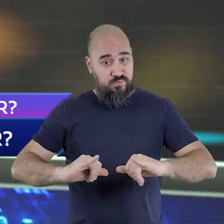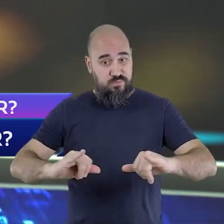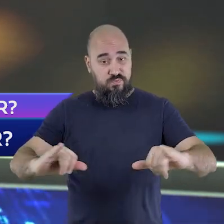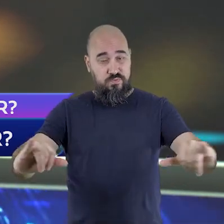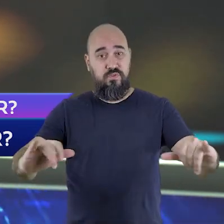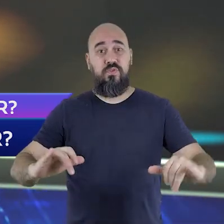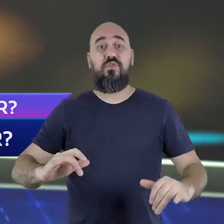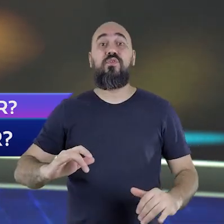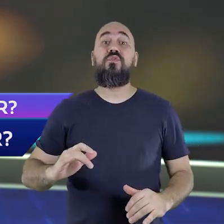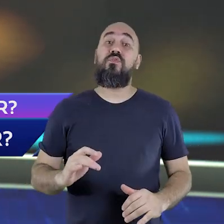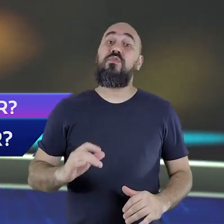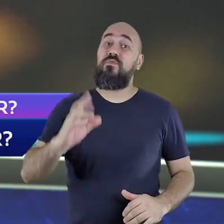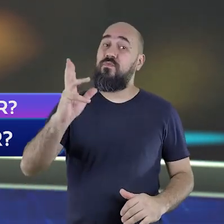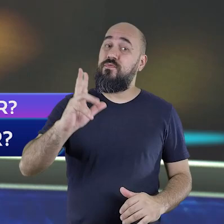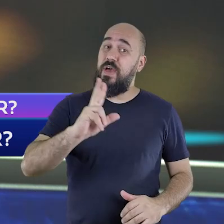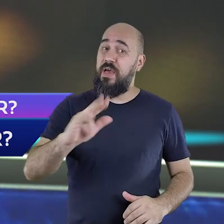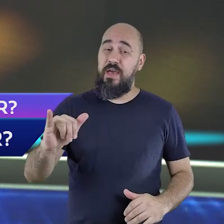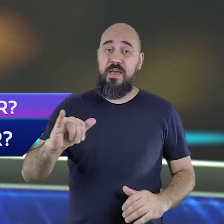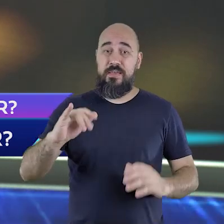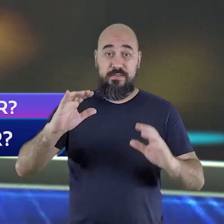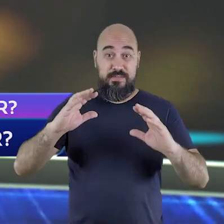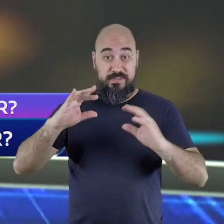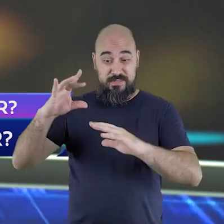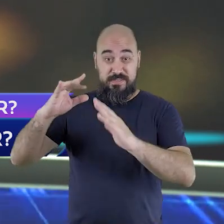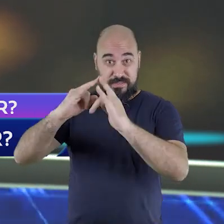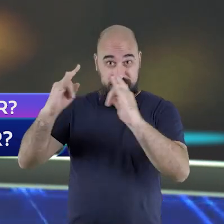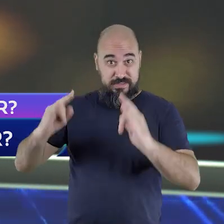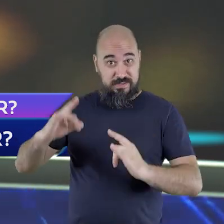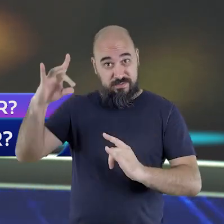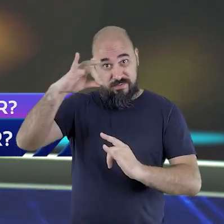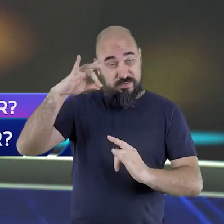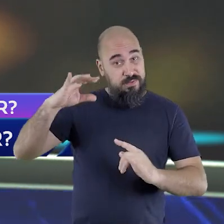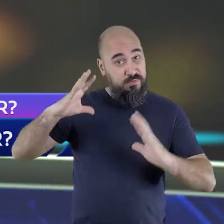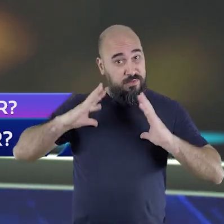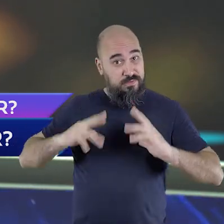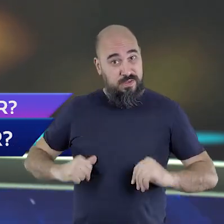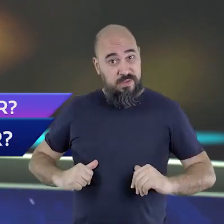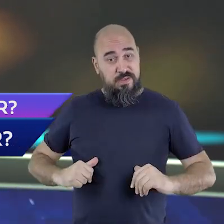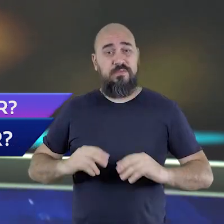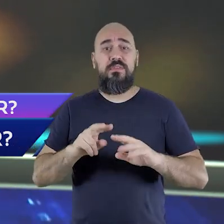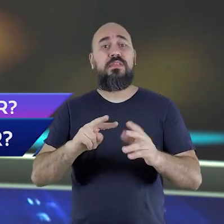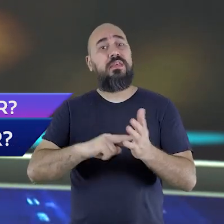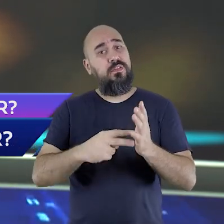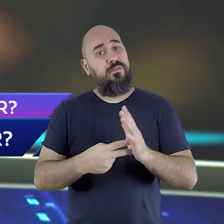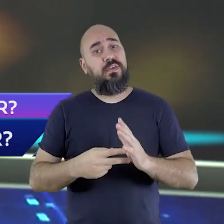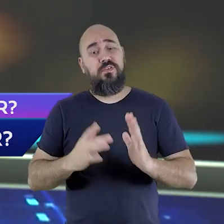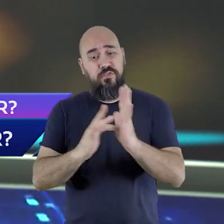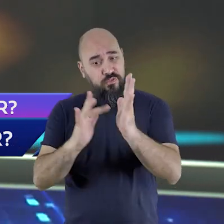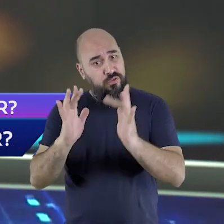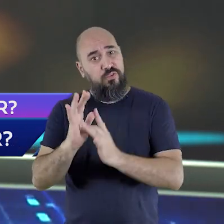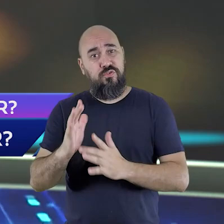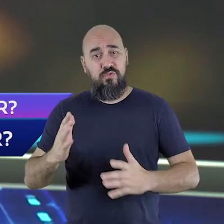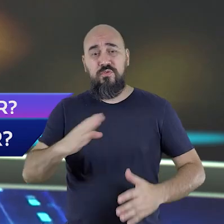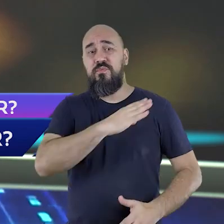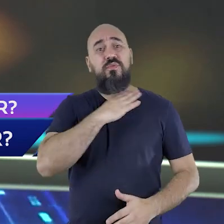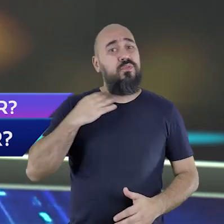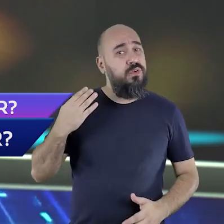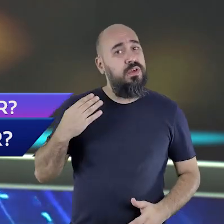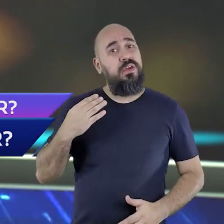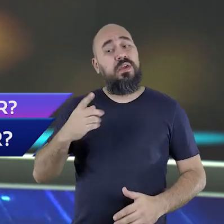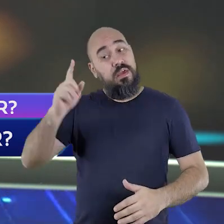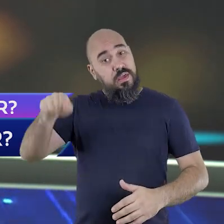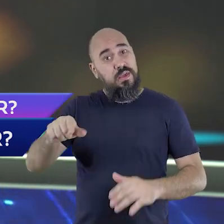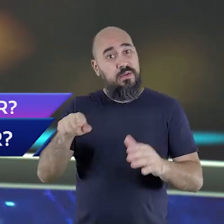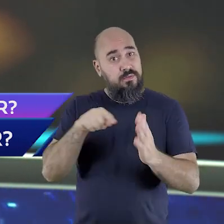anunciada a todo mundo. A religião instituída por Deus seria proclamada por todos os povos. É isso que